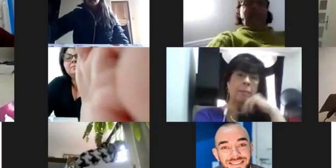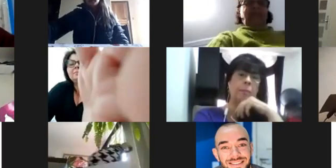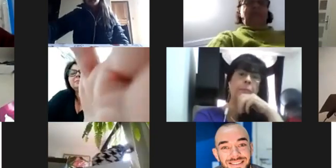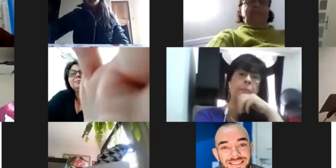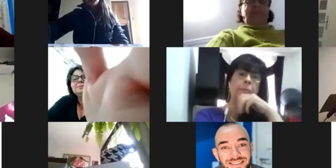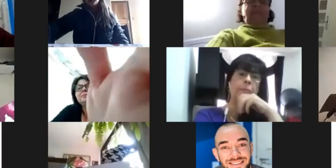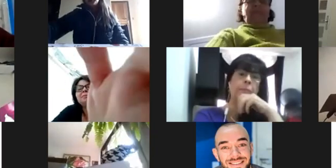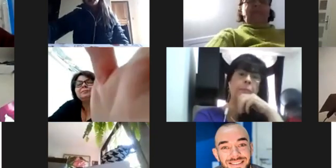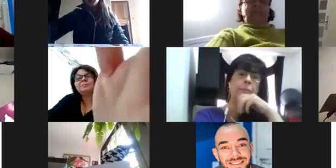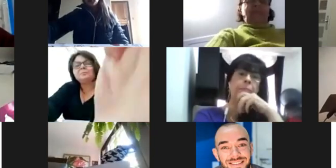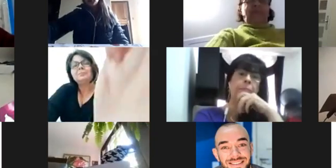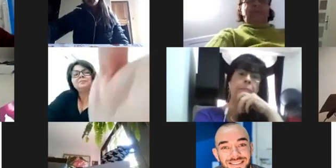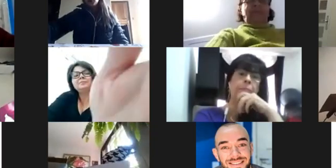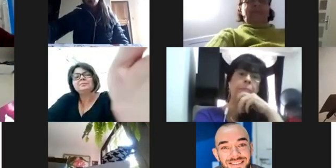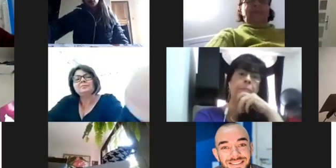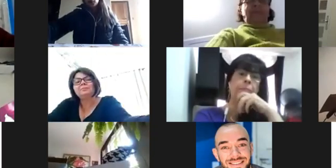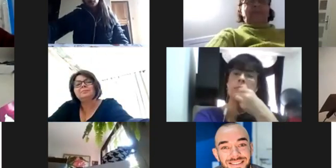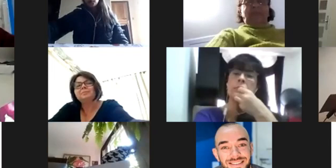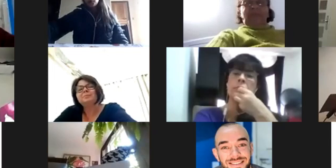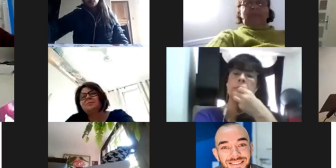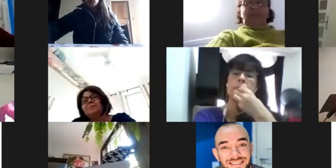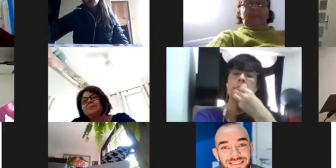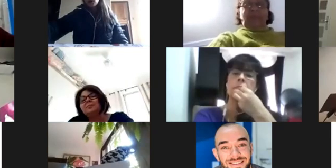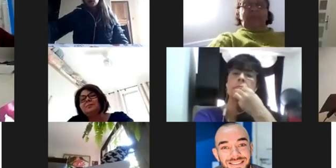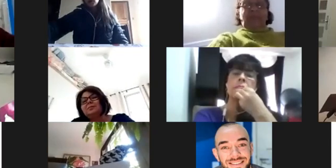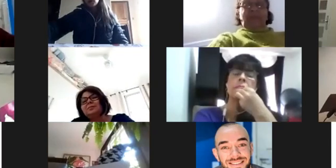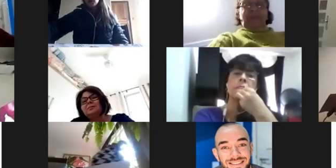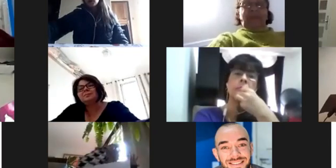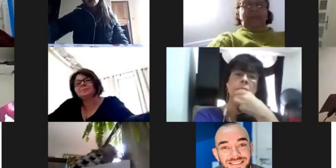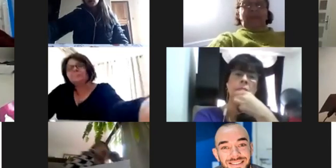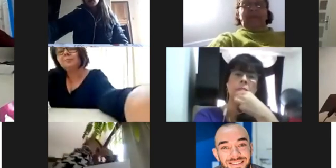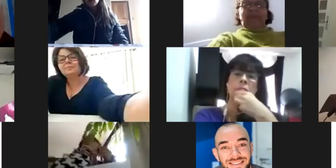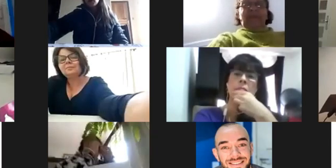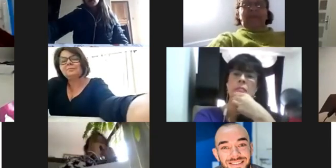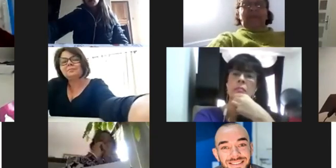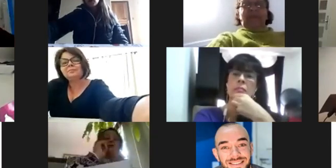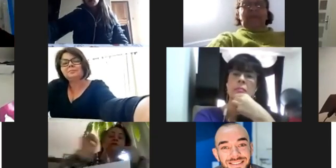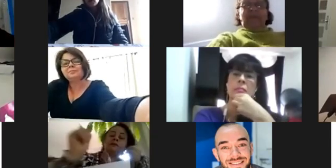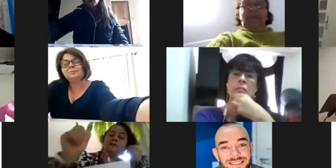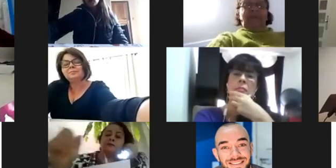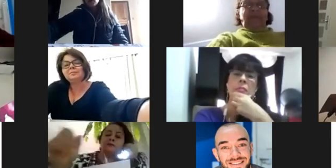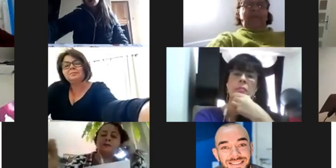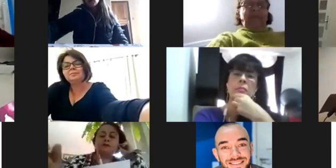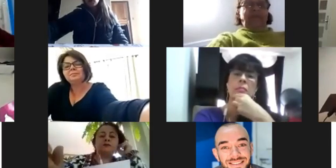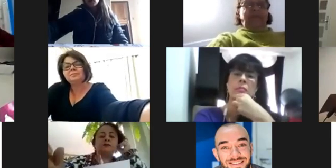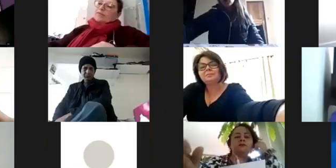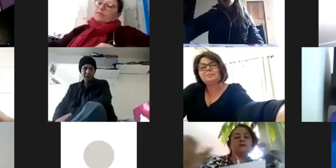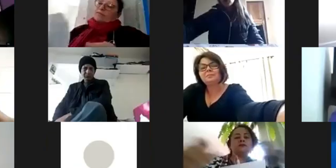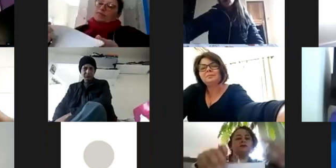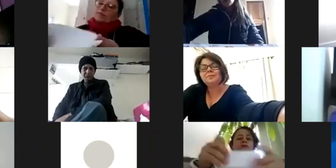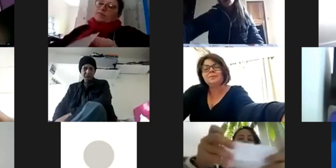o custo total? Na verdade, a gente nem somou. Eu fiz uma alteração dos valores aí. Qual que é a somatória